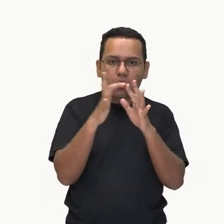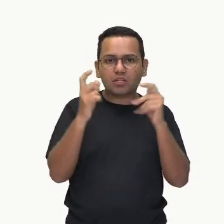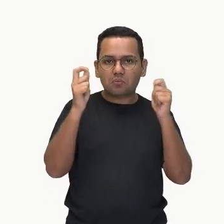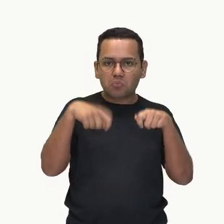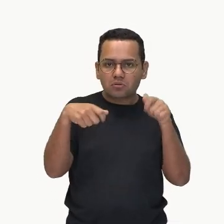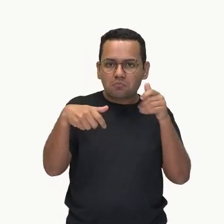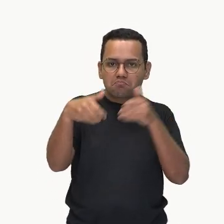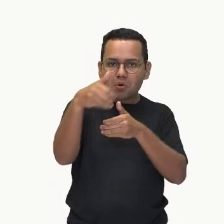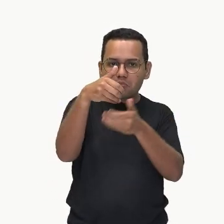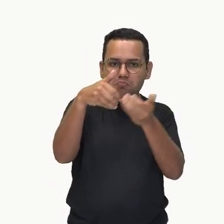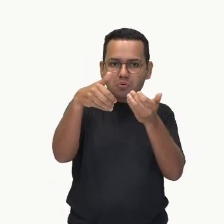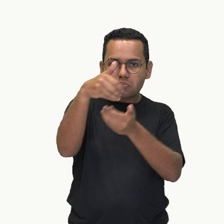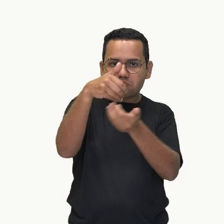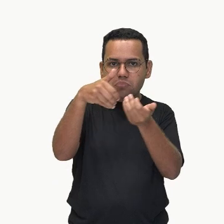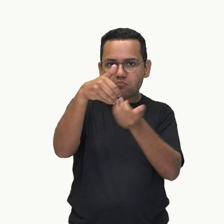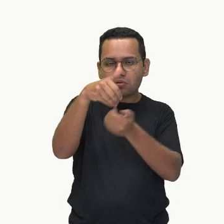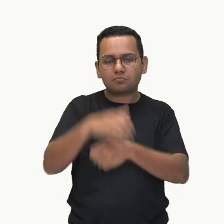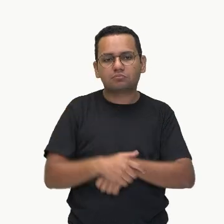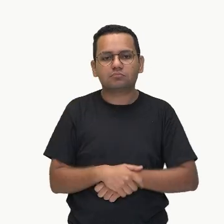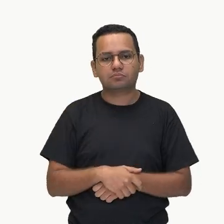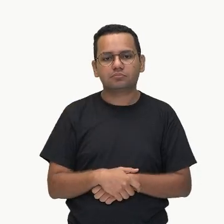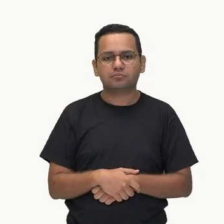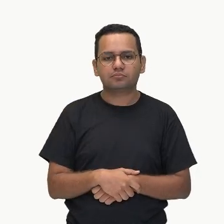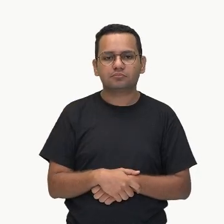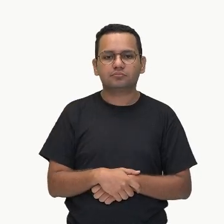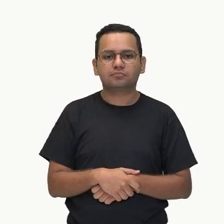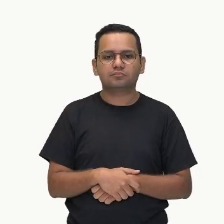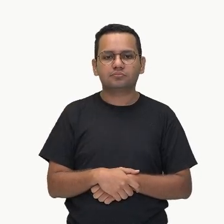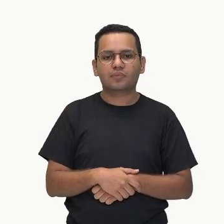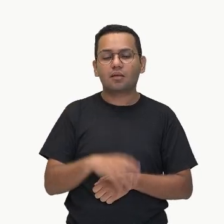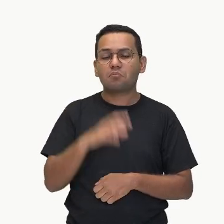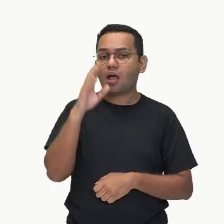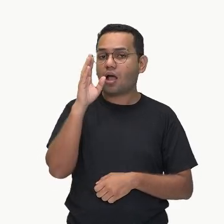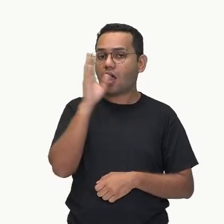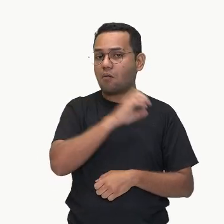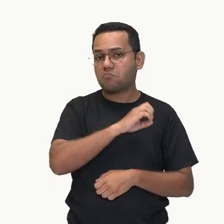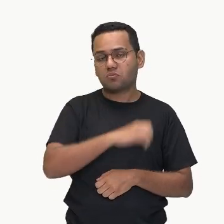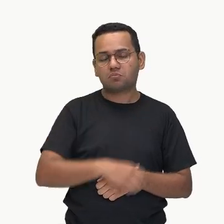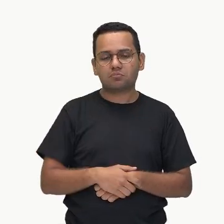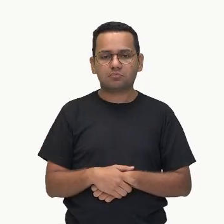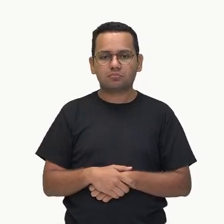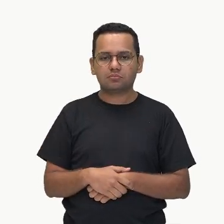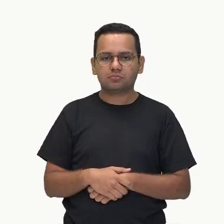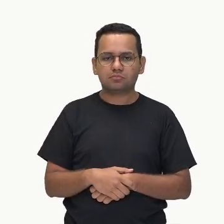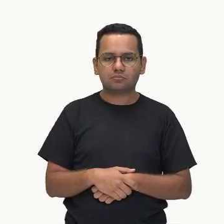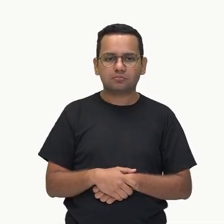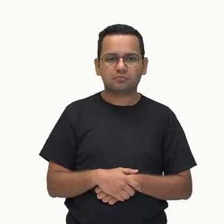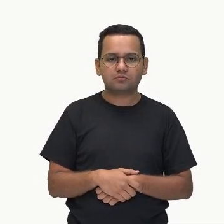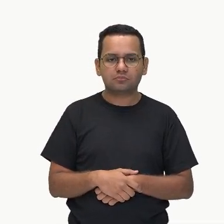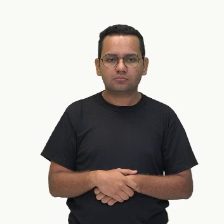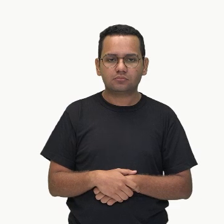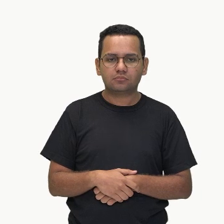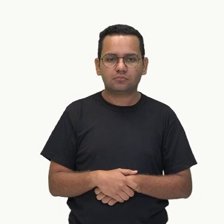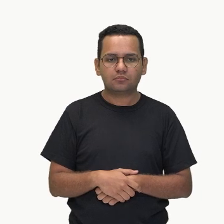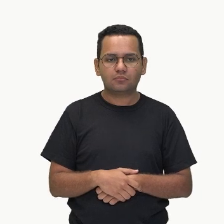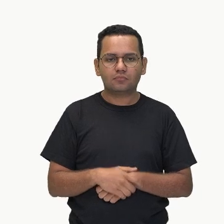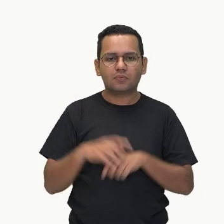dentro dessa estrutura, ela vai atravessar bem rápido. Então, substâncias com